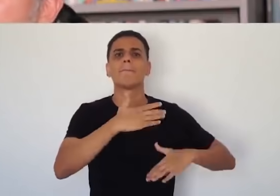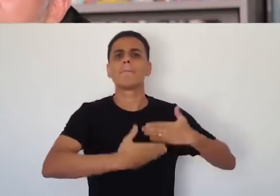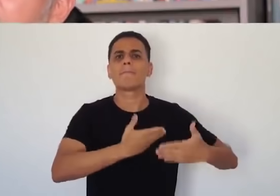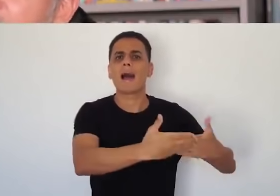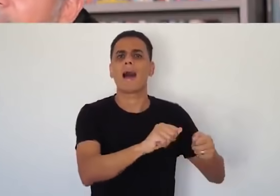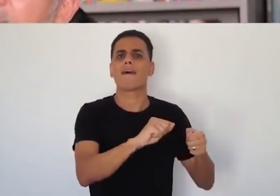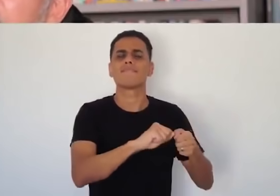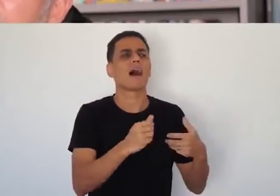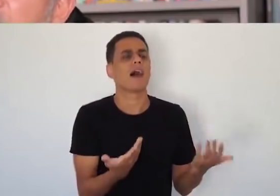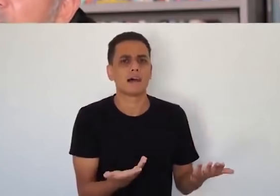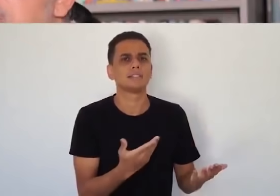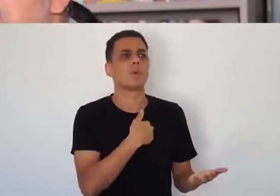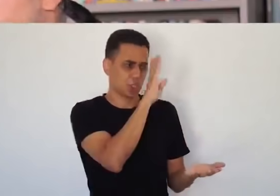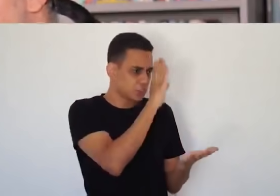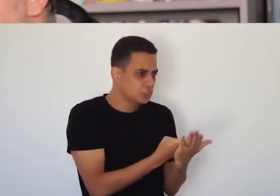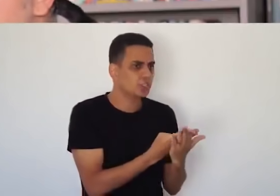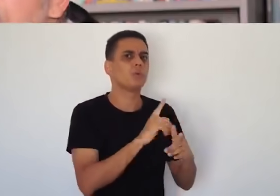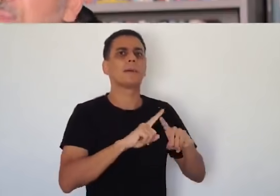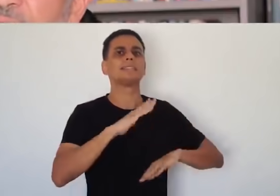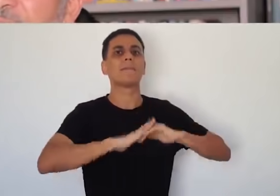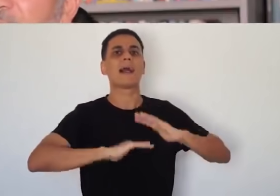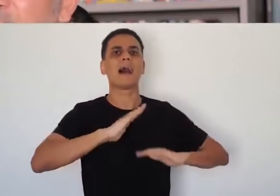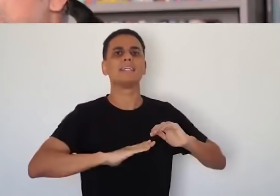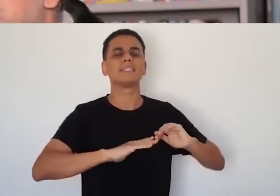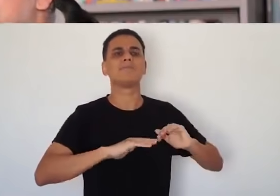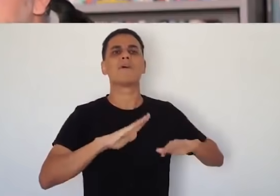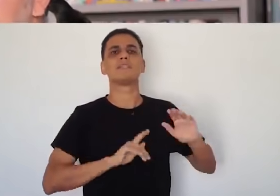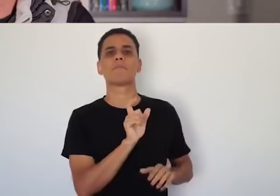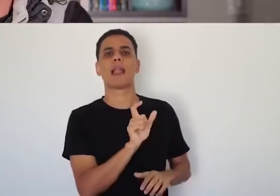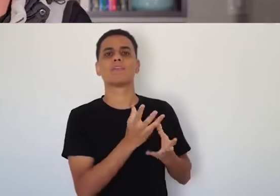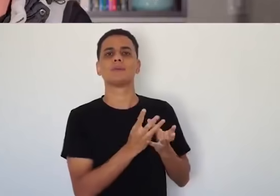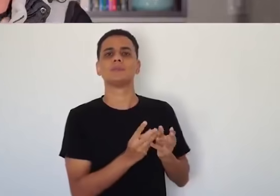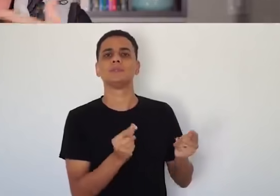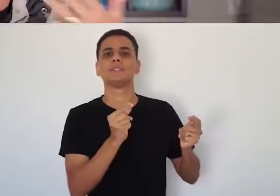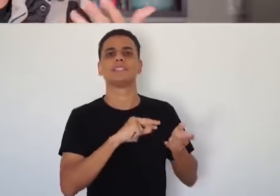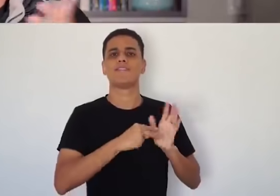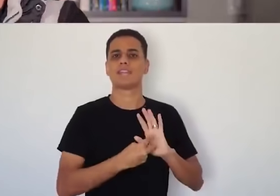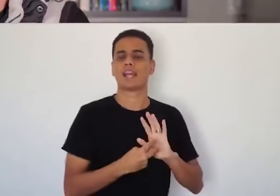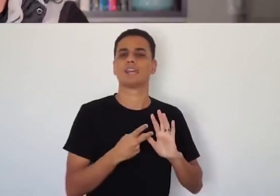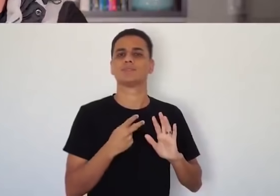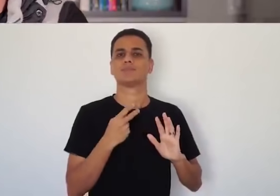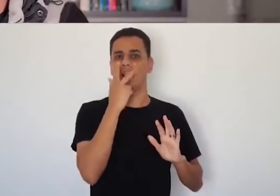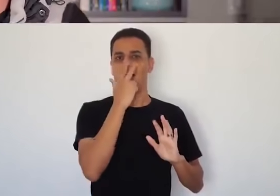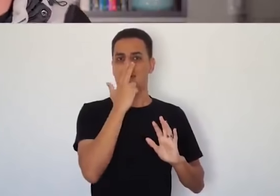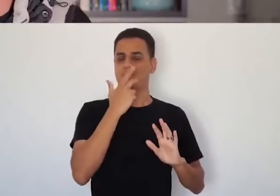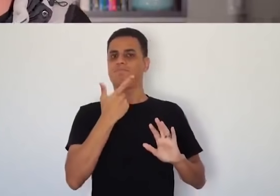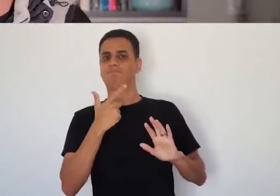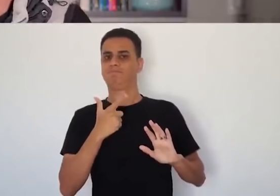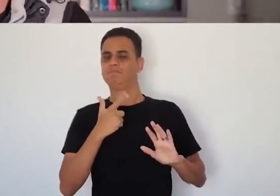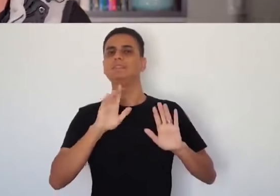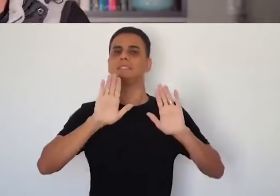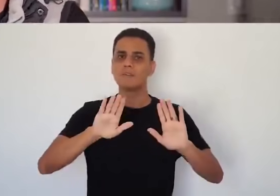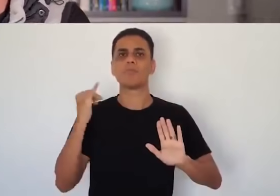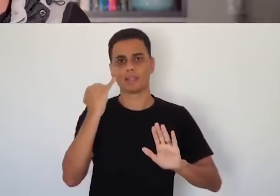é uma influência grega, é uma influência romana, é uma influência gentílica. É o nosso caso, que não tínhamos nenhuma